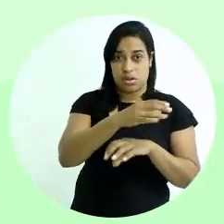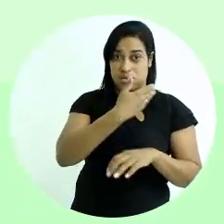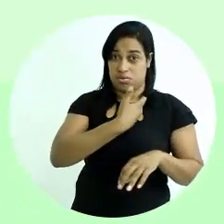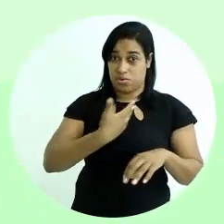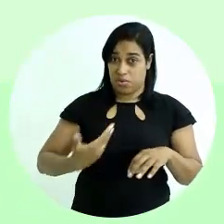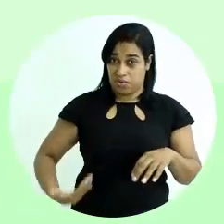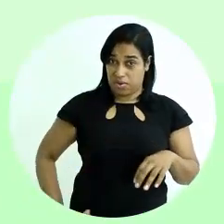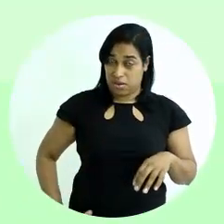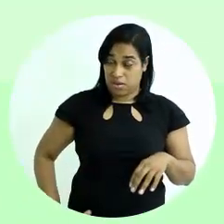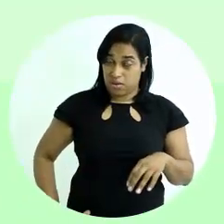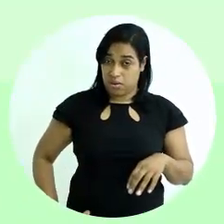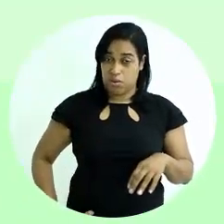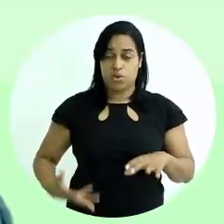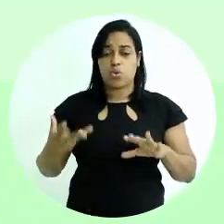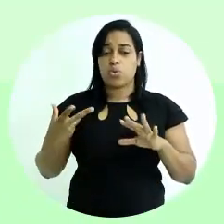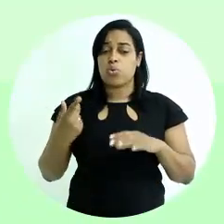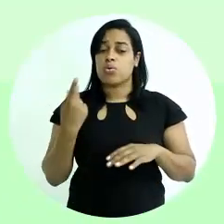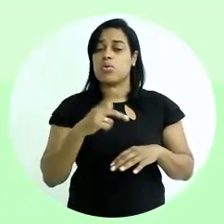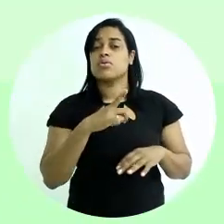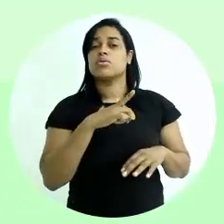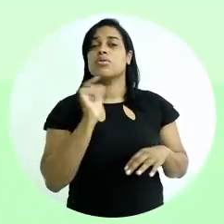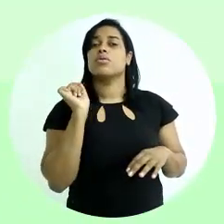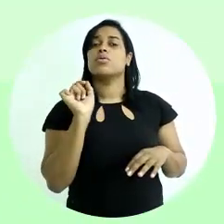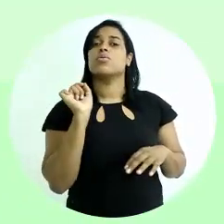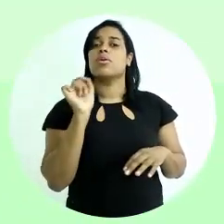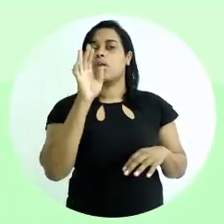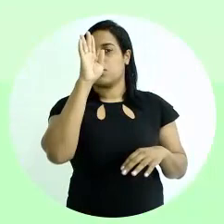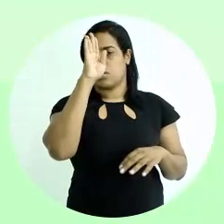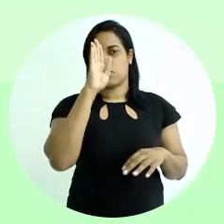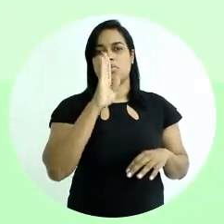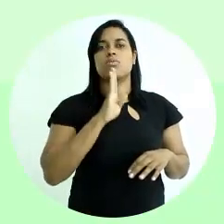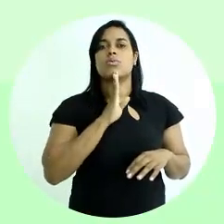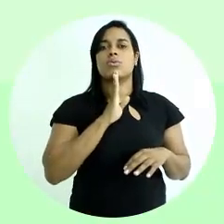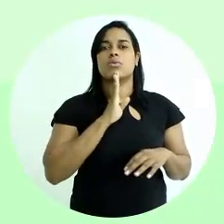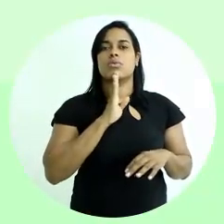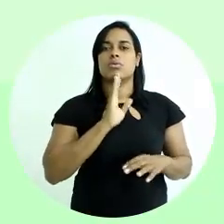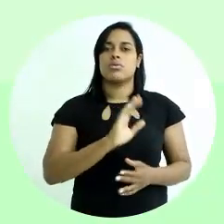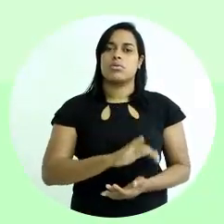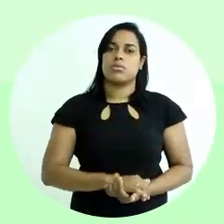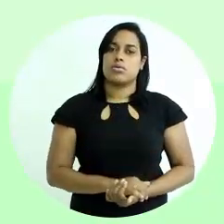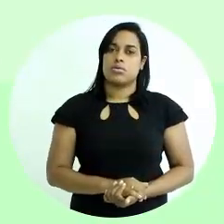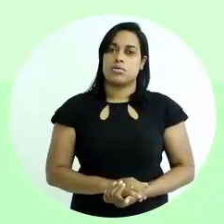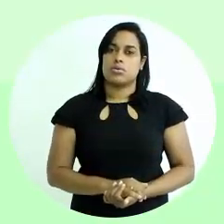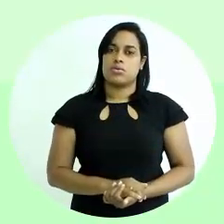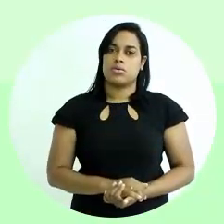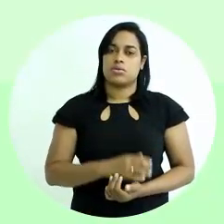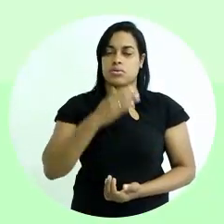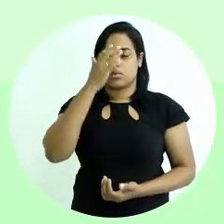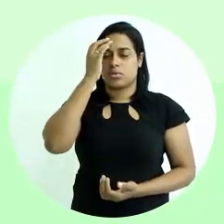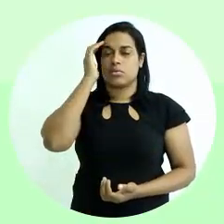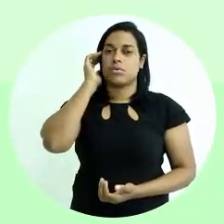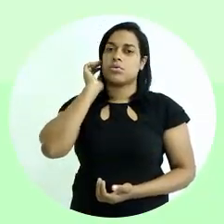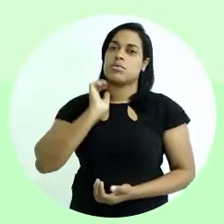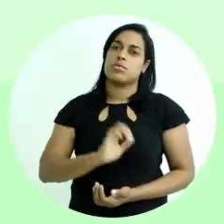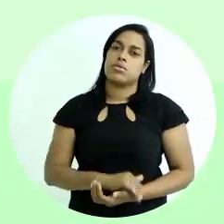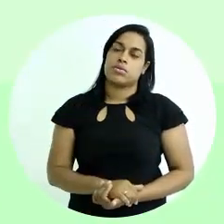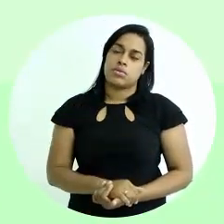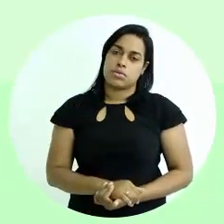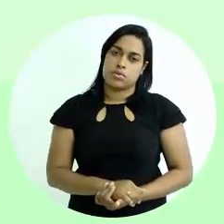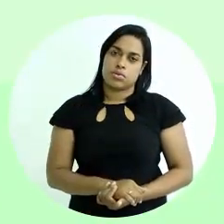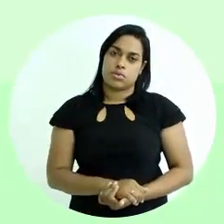educação pública tudo isso tem que ser gratuito então